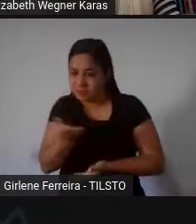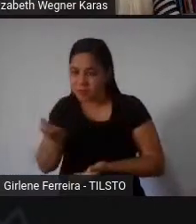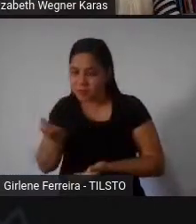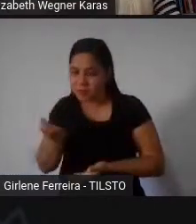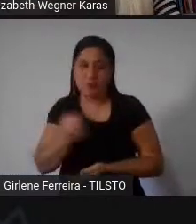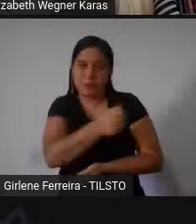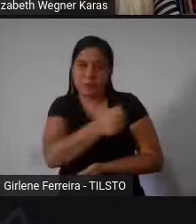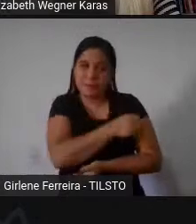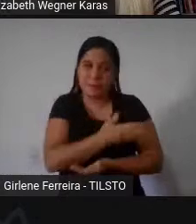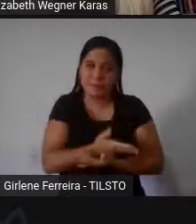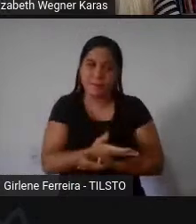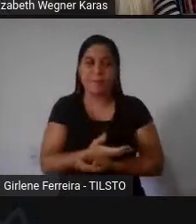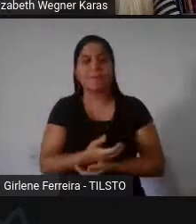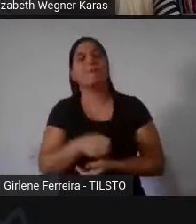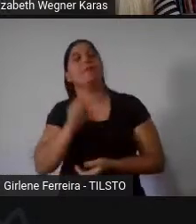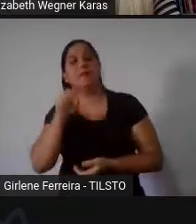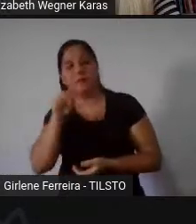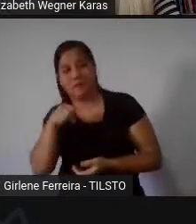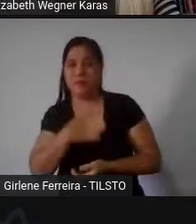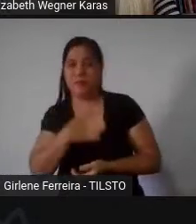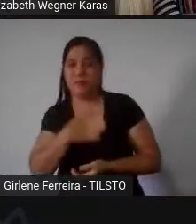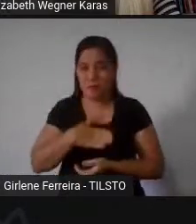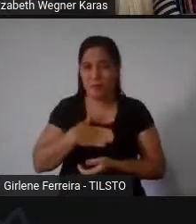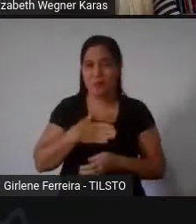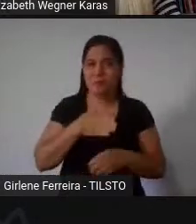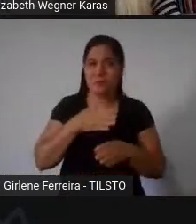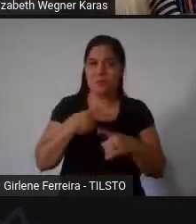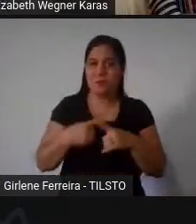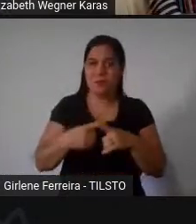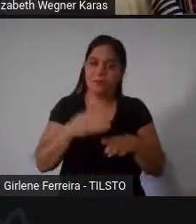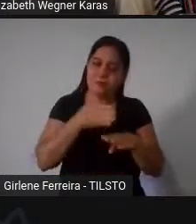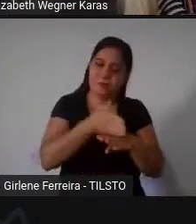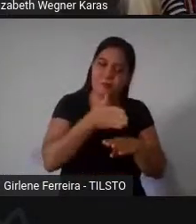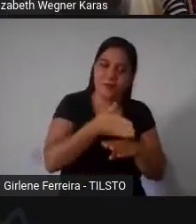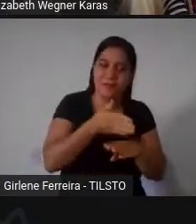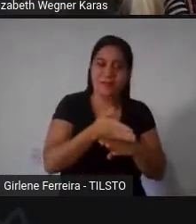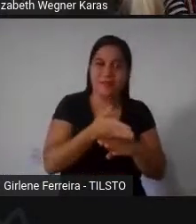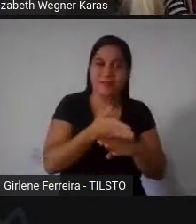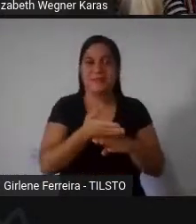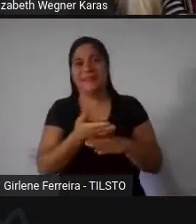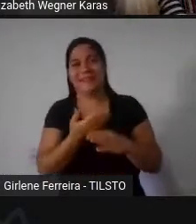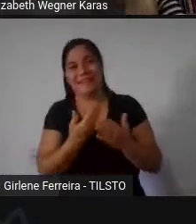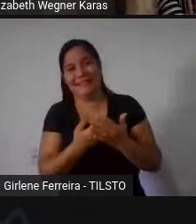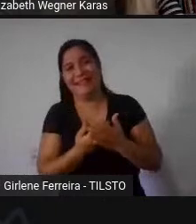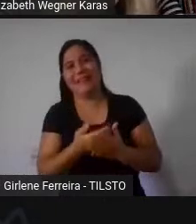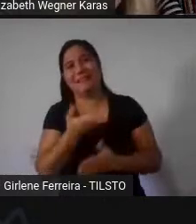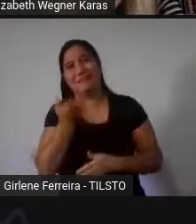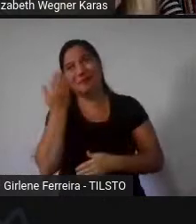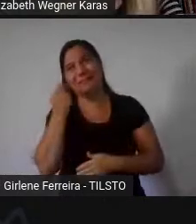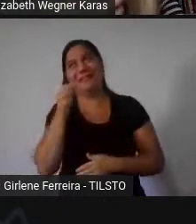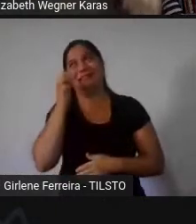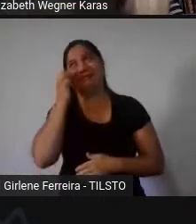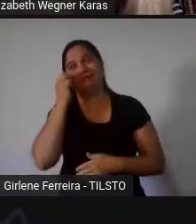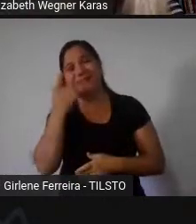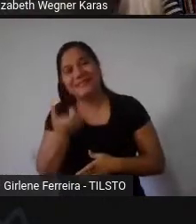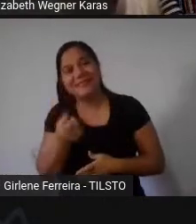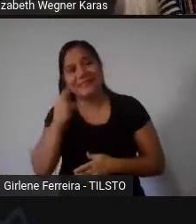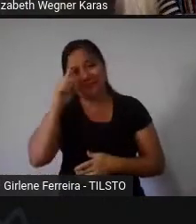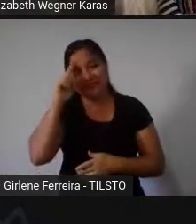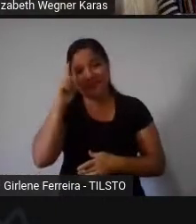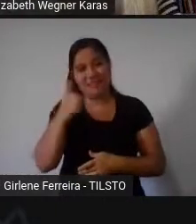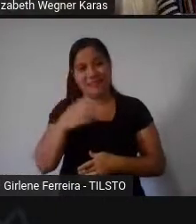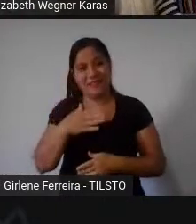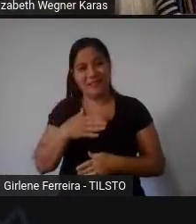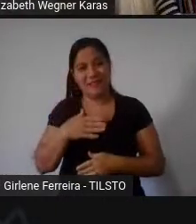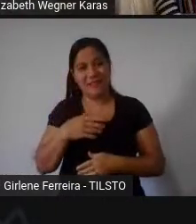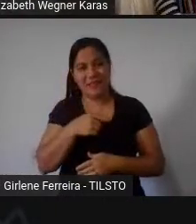participo bastante das aulas da minha escola, né, quando era presencial, no caso, muita gente sabia que eu gosto de